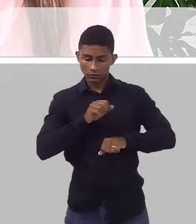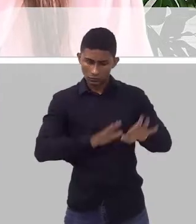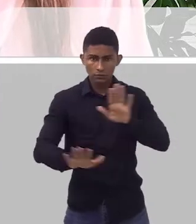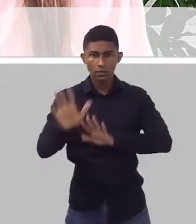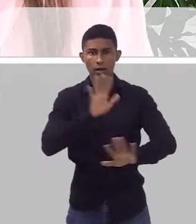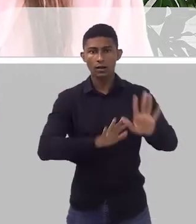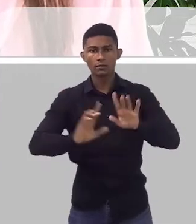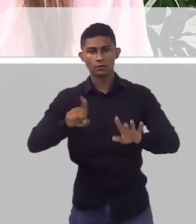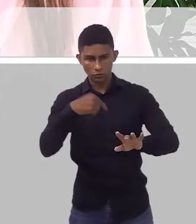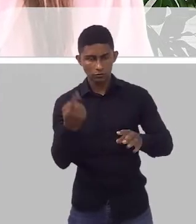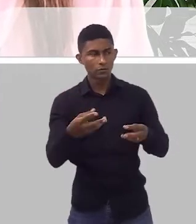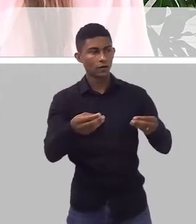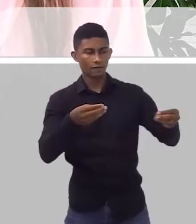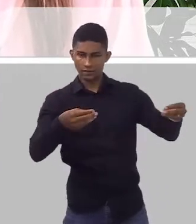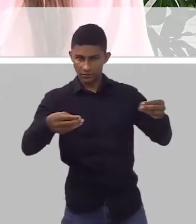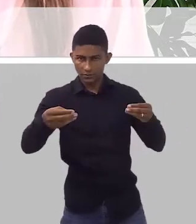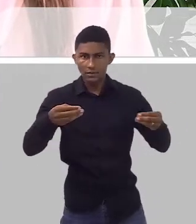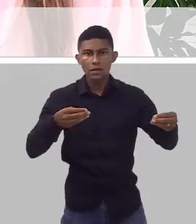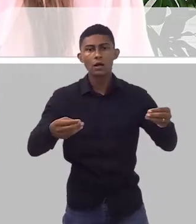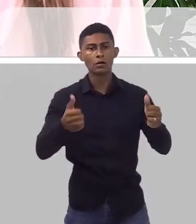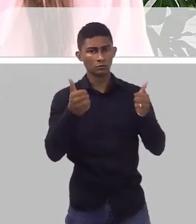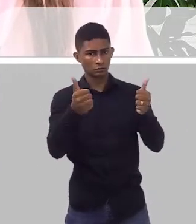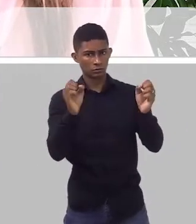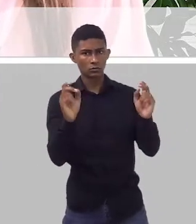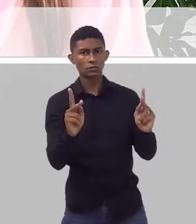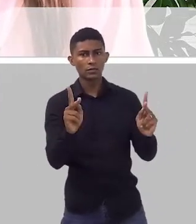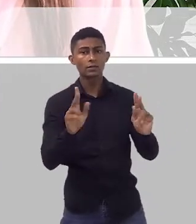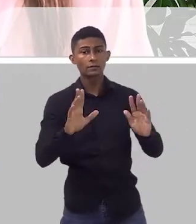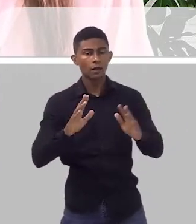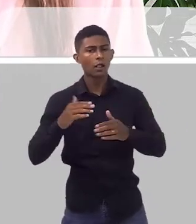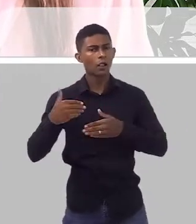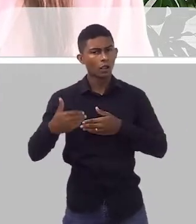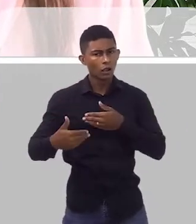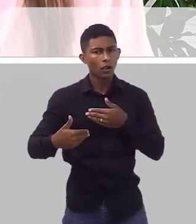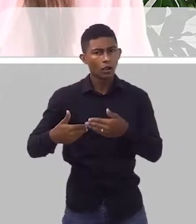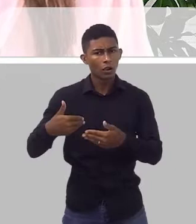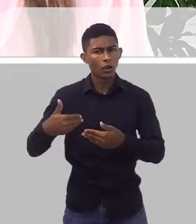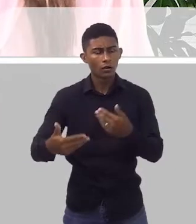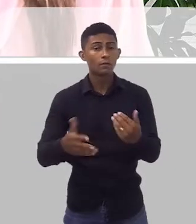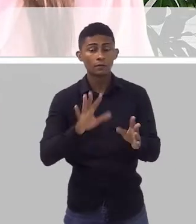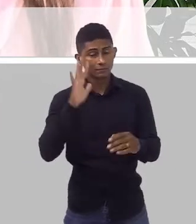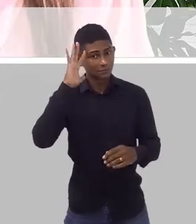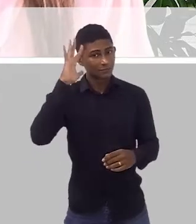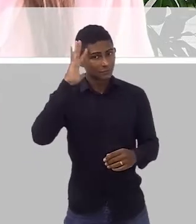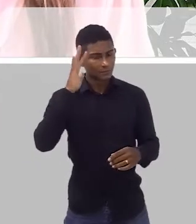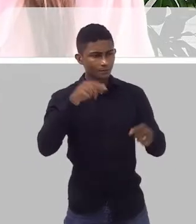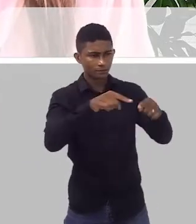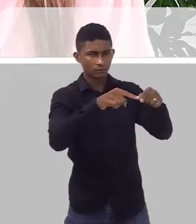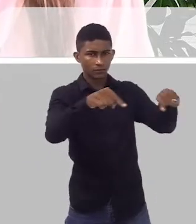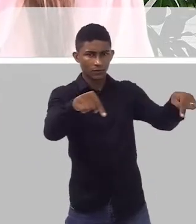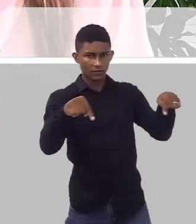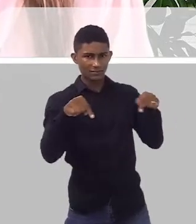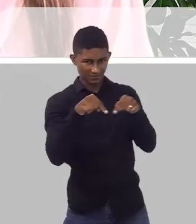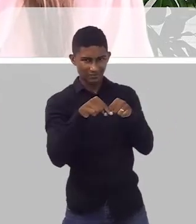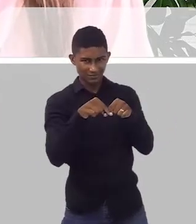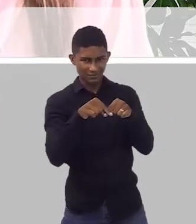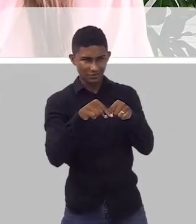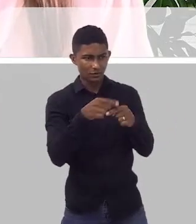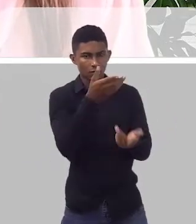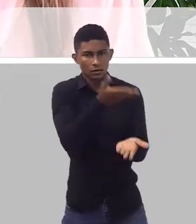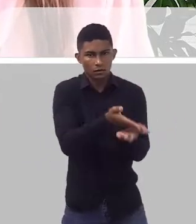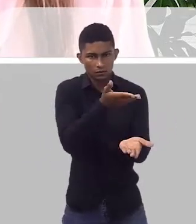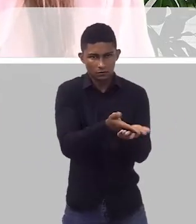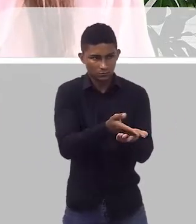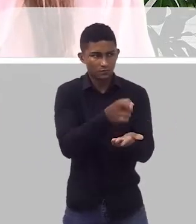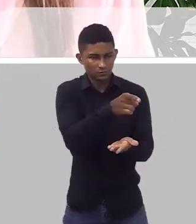a flexibilização deve ser paulatina, e neste momento, salas de aula, especialmente as salas de aulas públicas